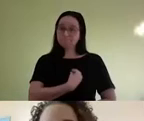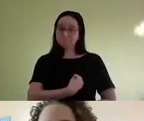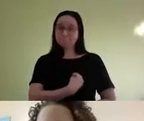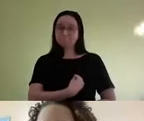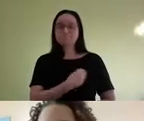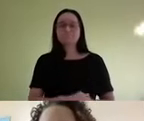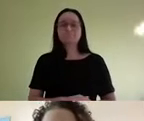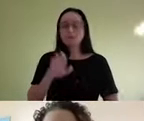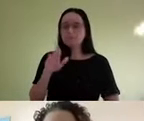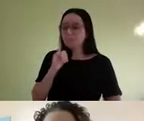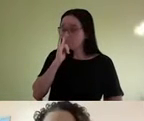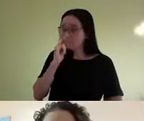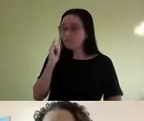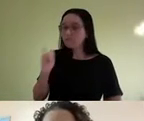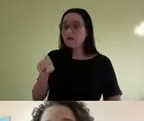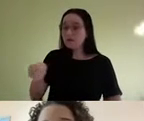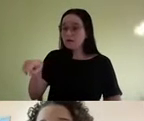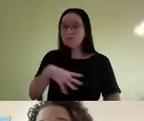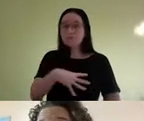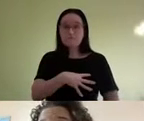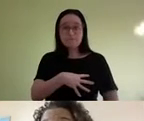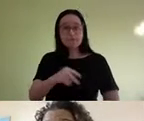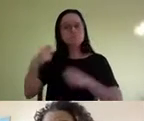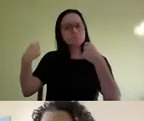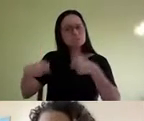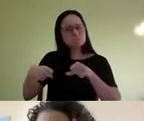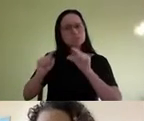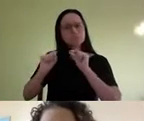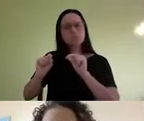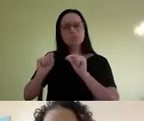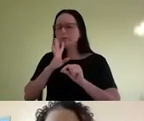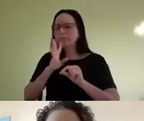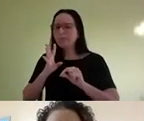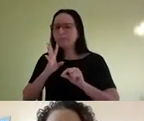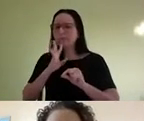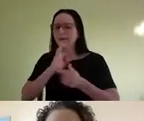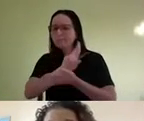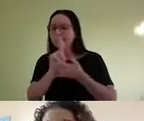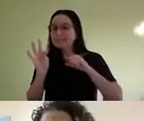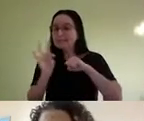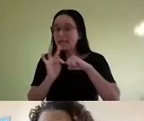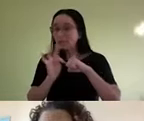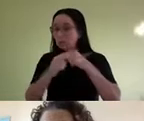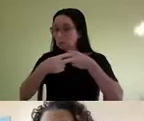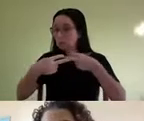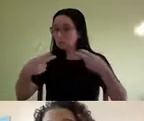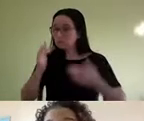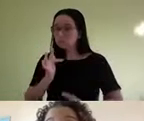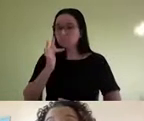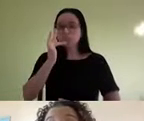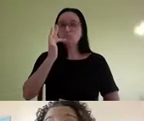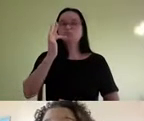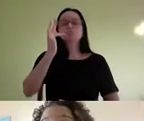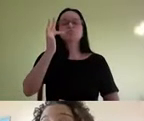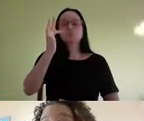filhas, precisamos, vocês precisam ter conhecimentos técnicos, porque, no futuro, nós